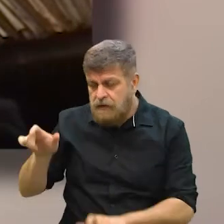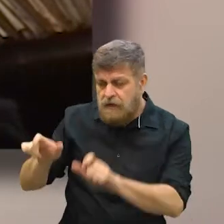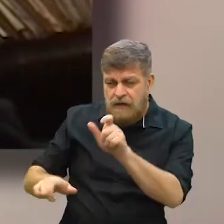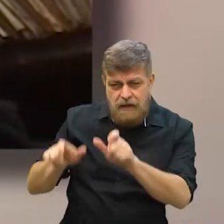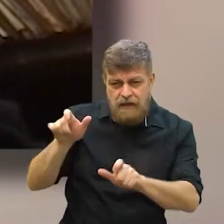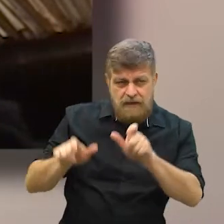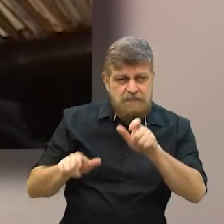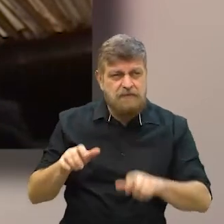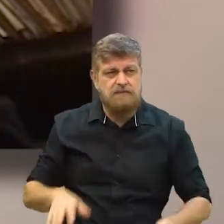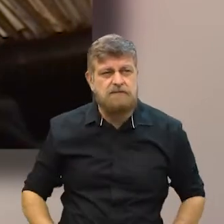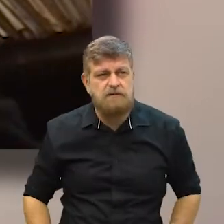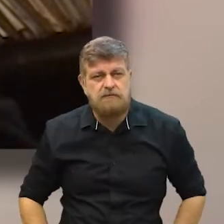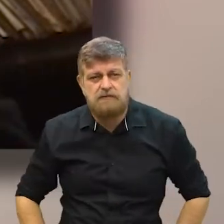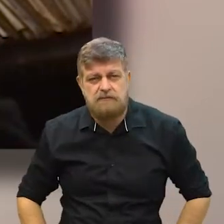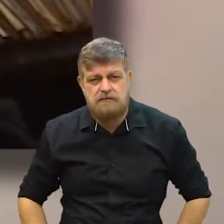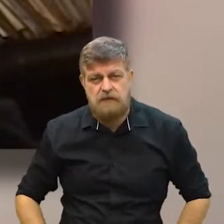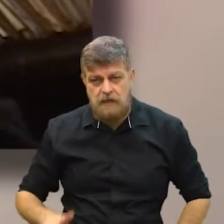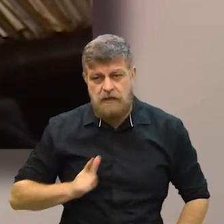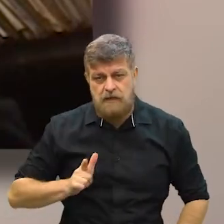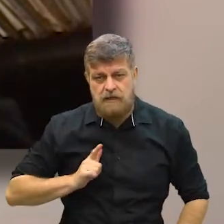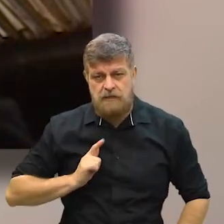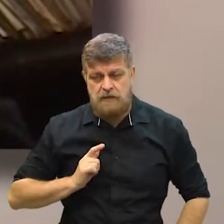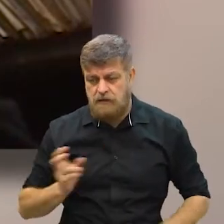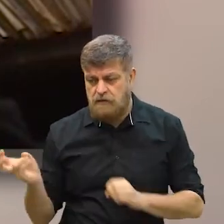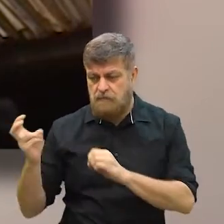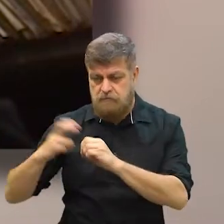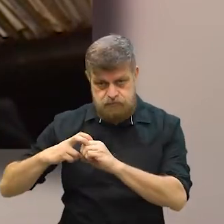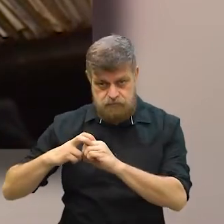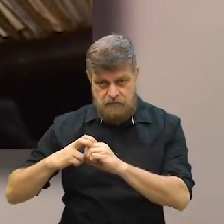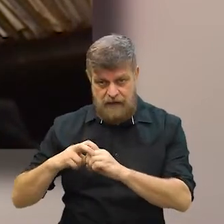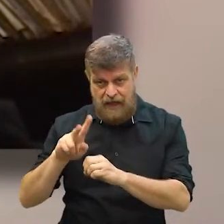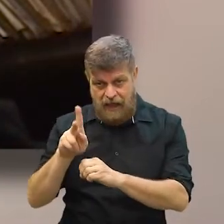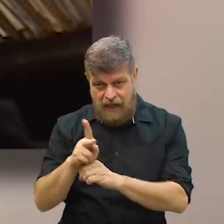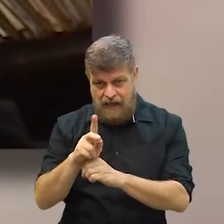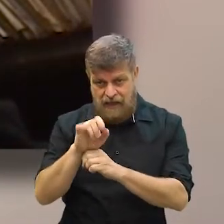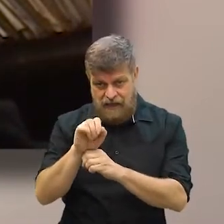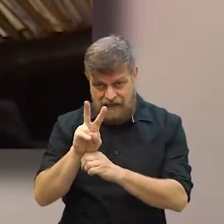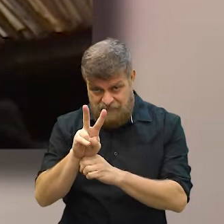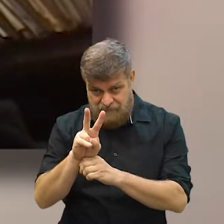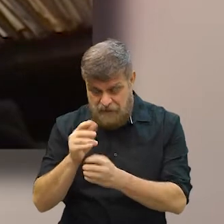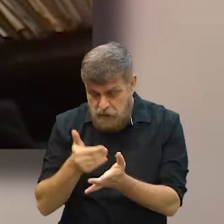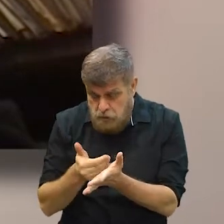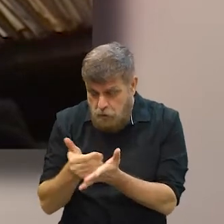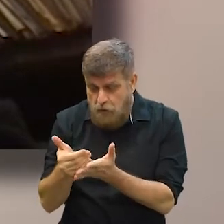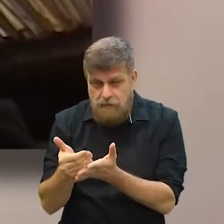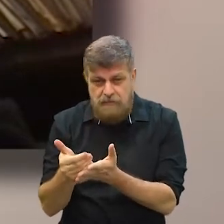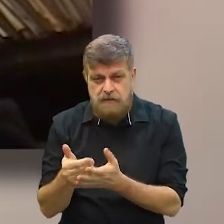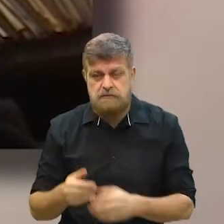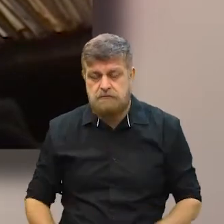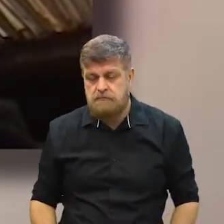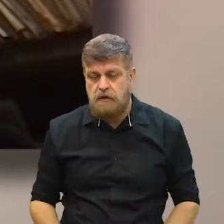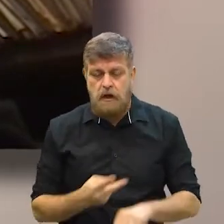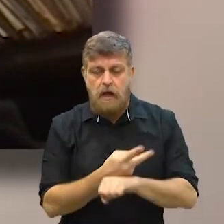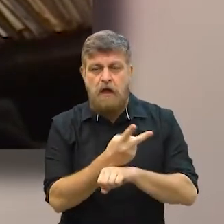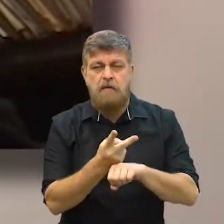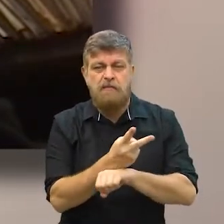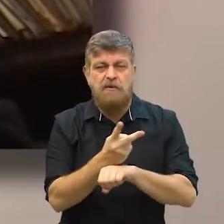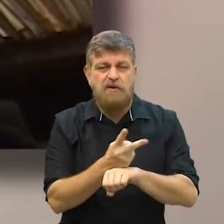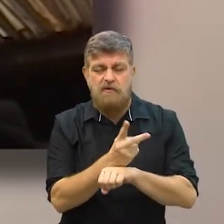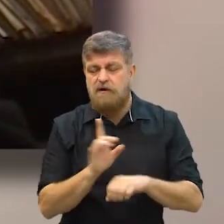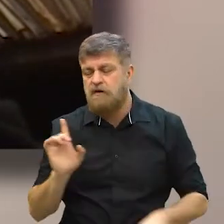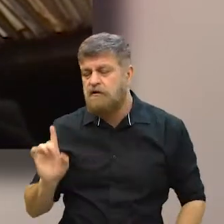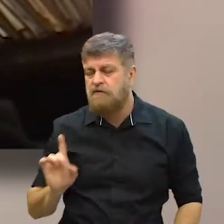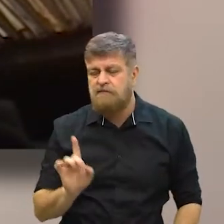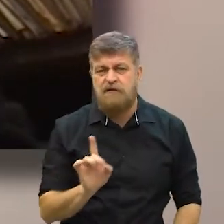muitas pessoas que têm a infecção aguda do HIV, do seu primeiro momento, procuram